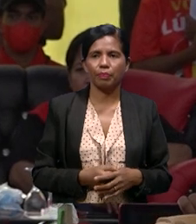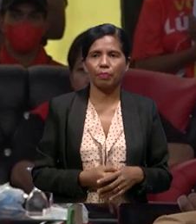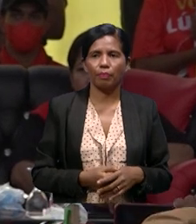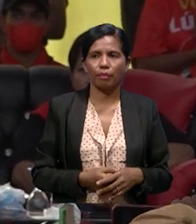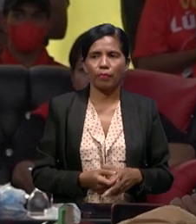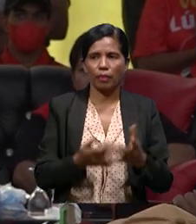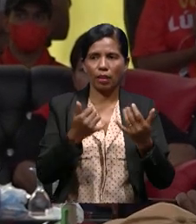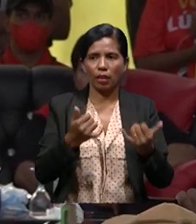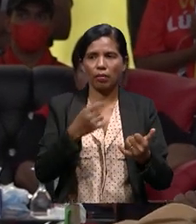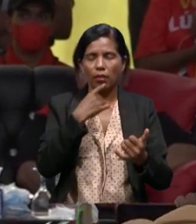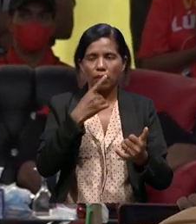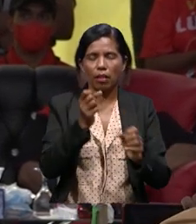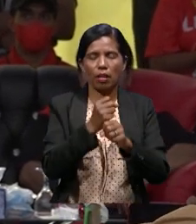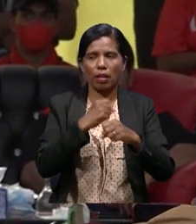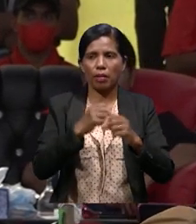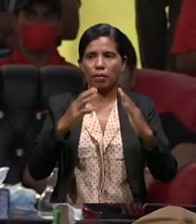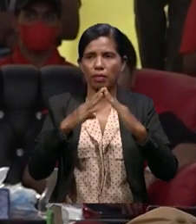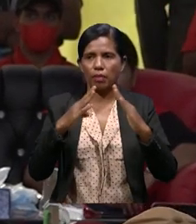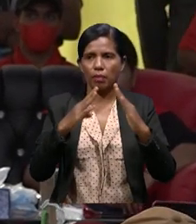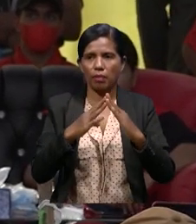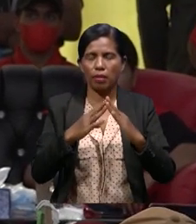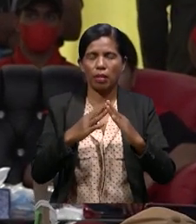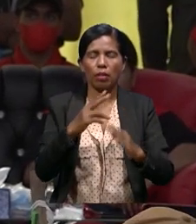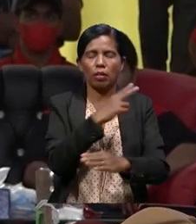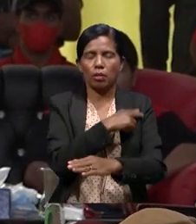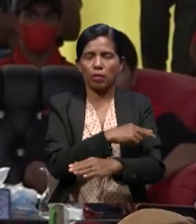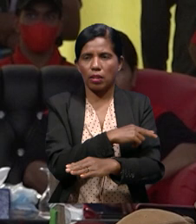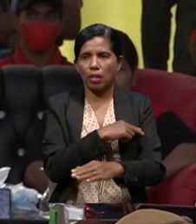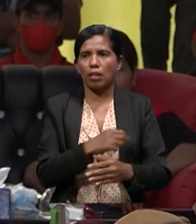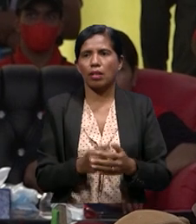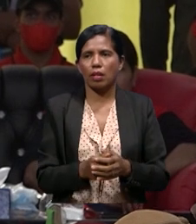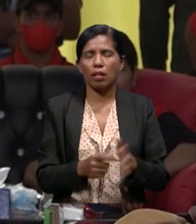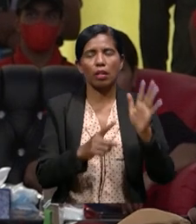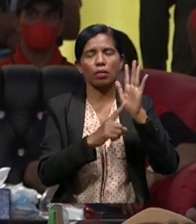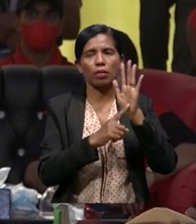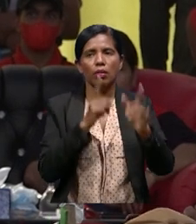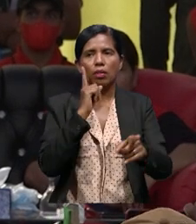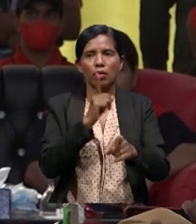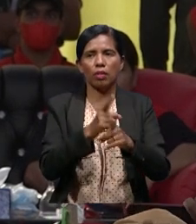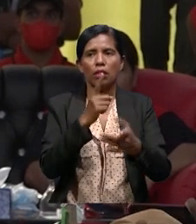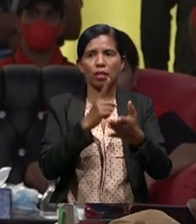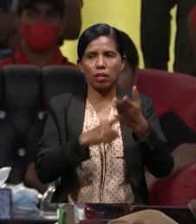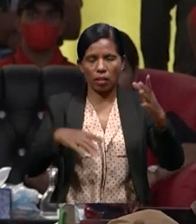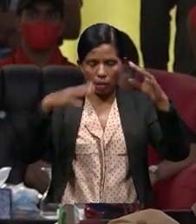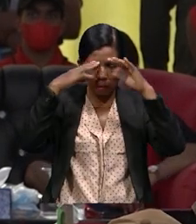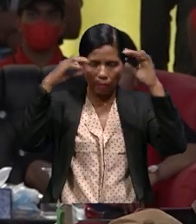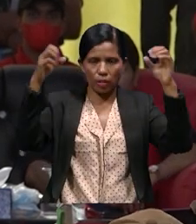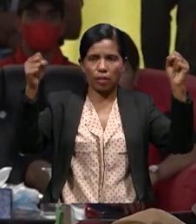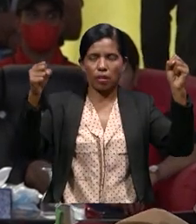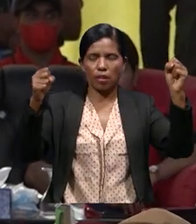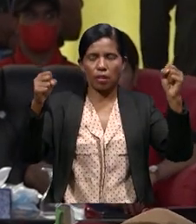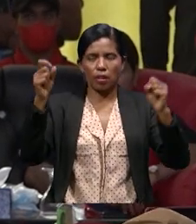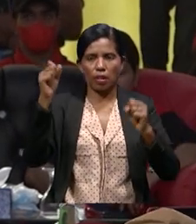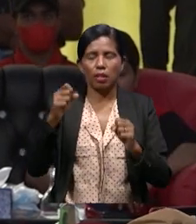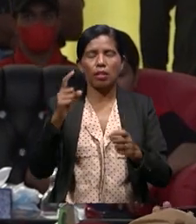Agora ne hata hari uma, a terif kuskas ba, sari buat tosere a tudo uma mosca na terra saída para o presidente da república, saída